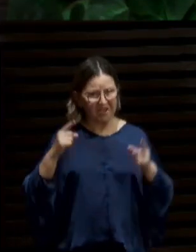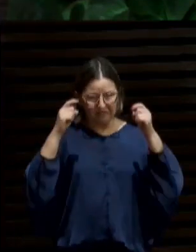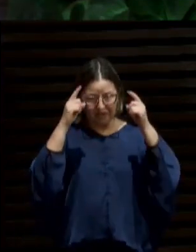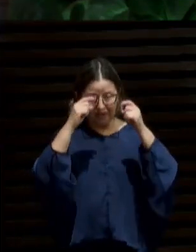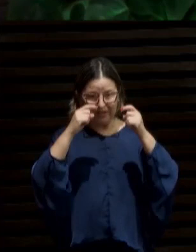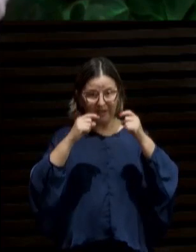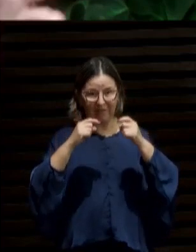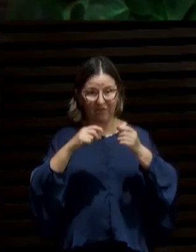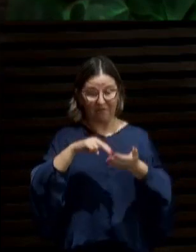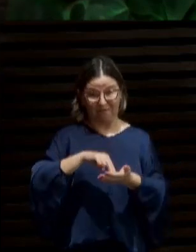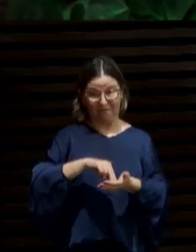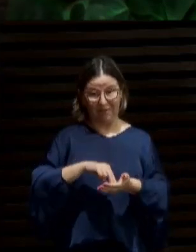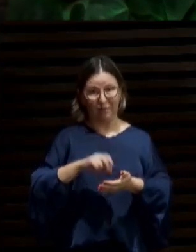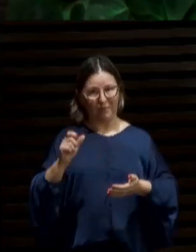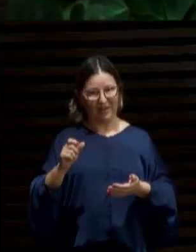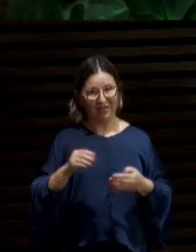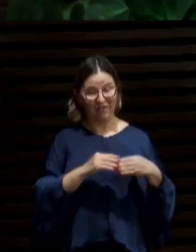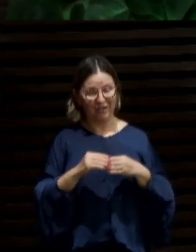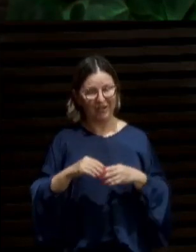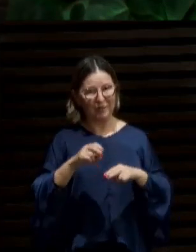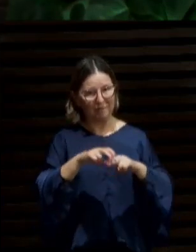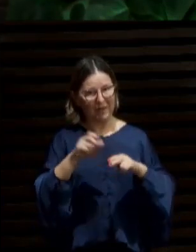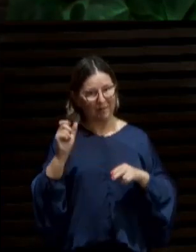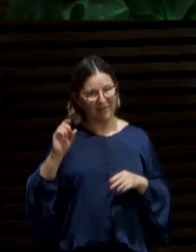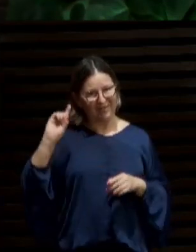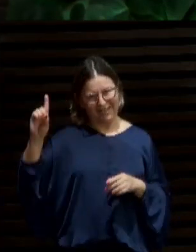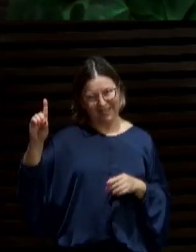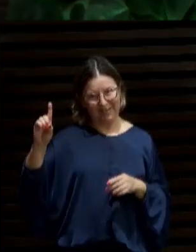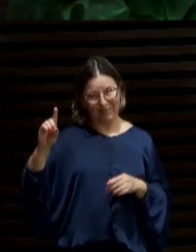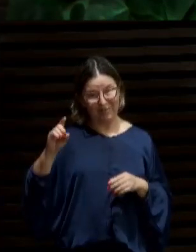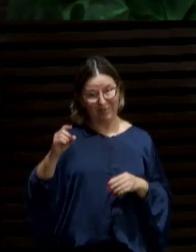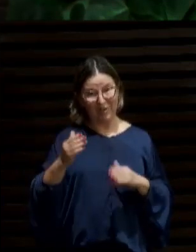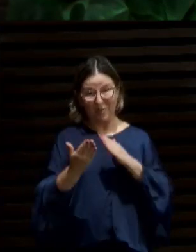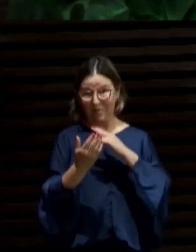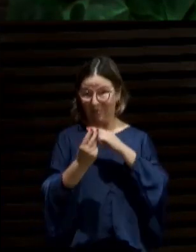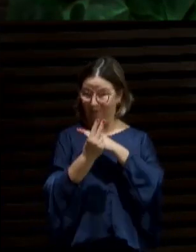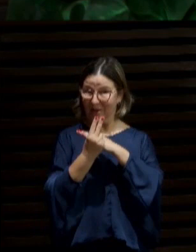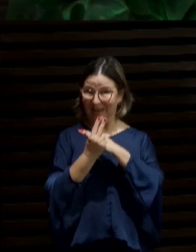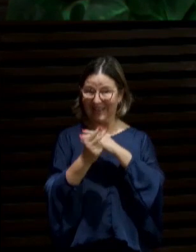ser dirigido por ela, guardado por ela. Ela é o meu,